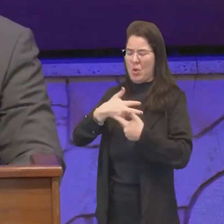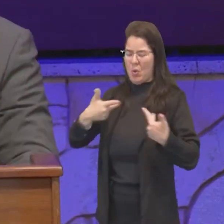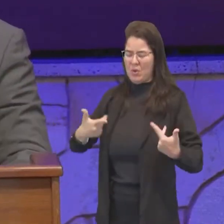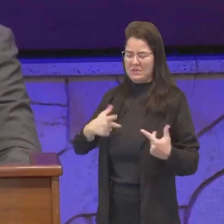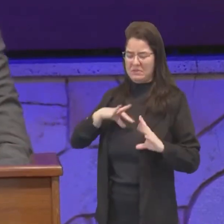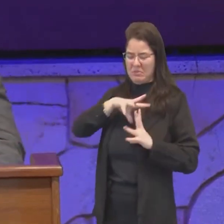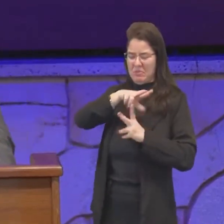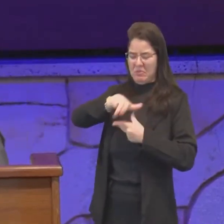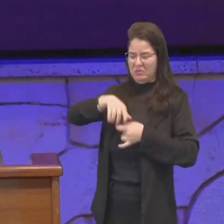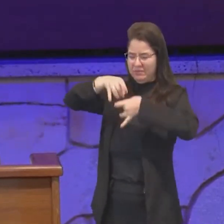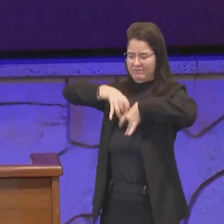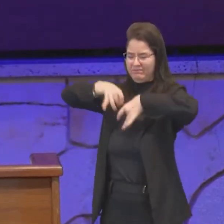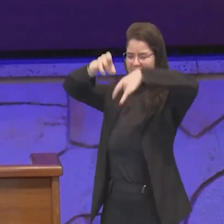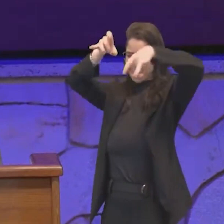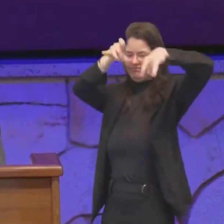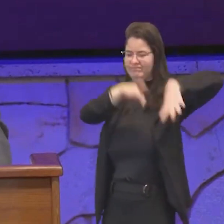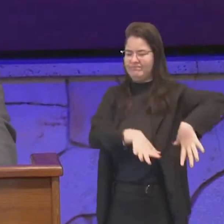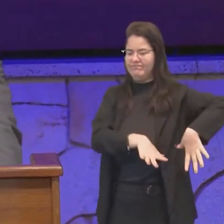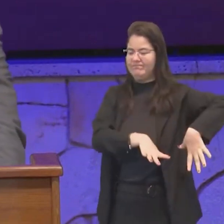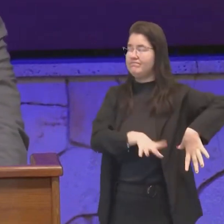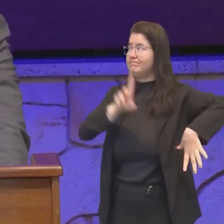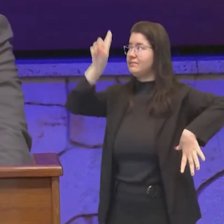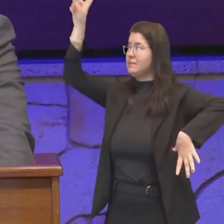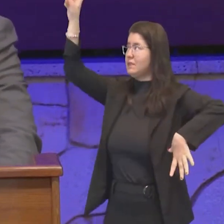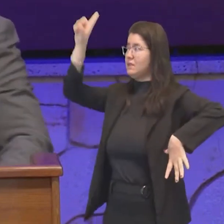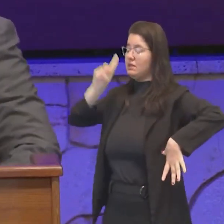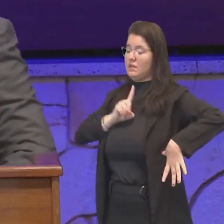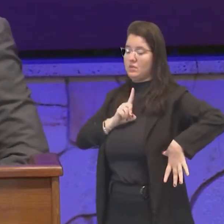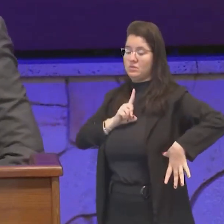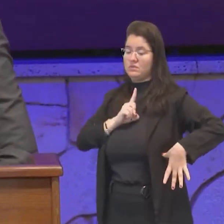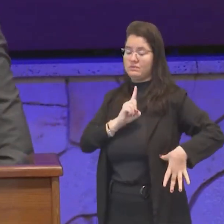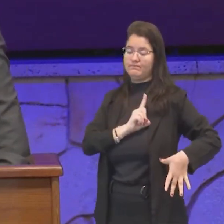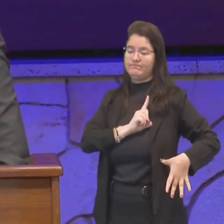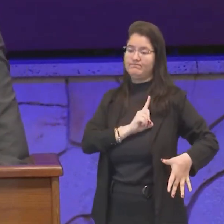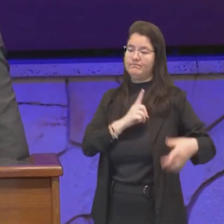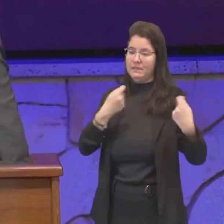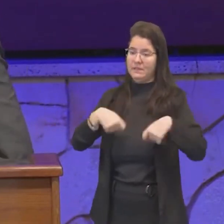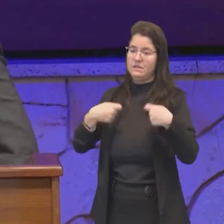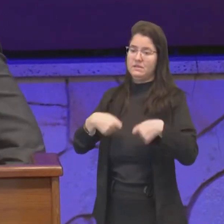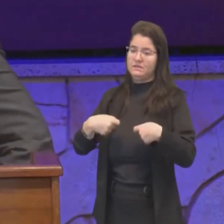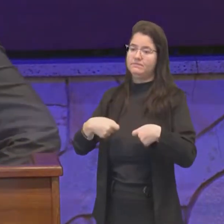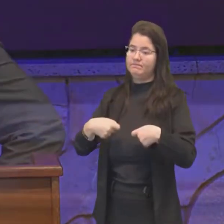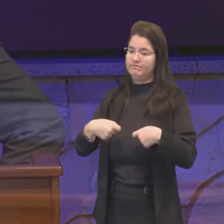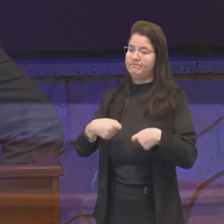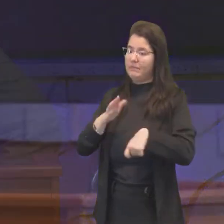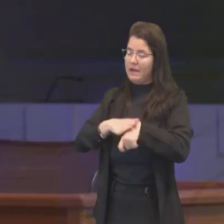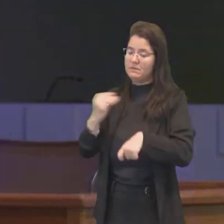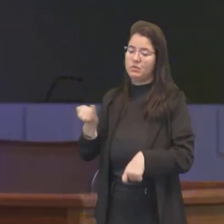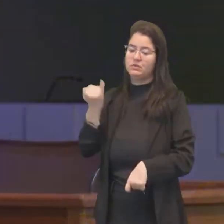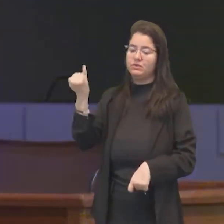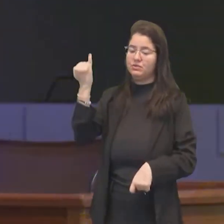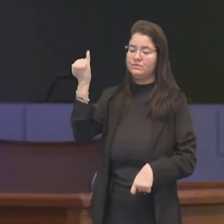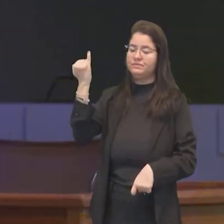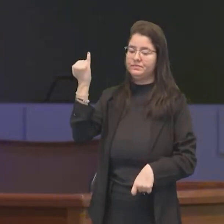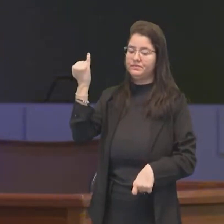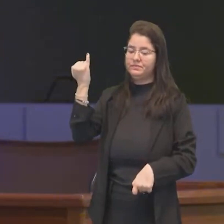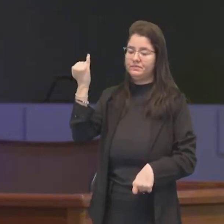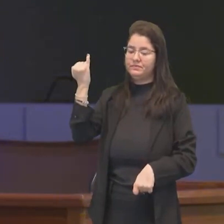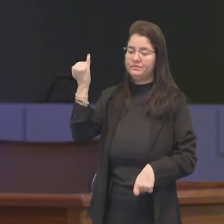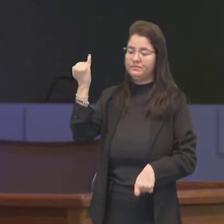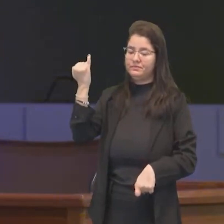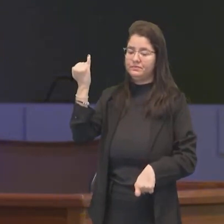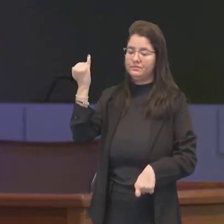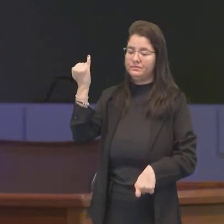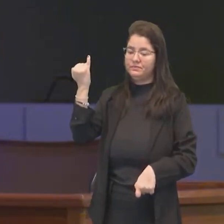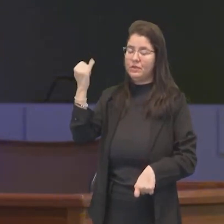sacrifico. Não, não é. Aqui não está o mérito do homem. Para agradar a Deus não está no